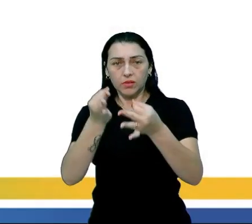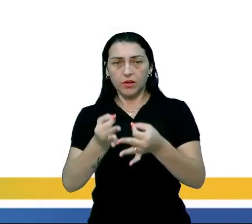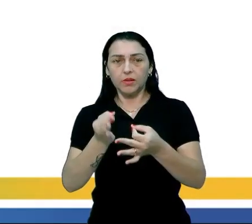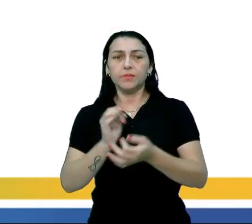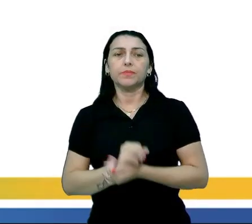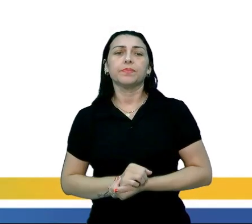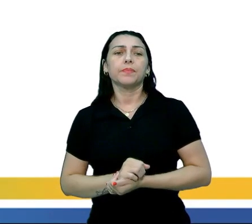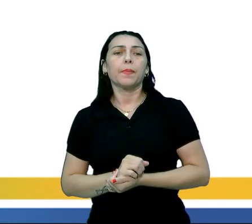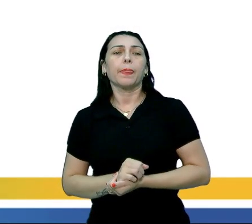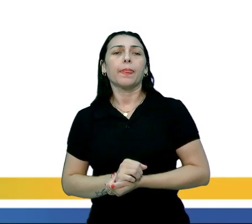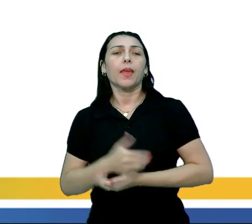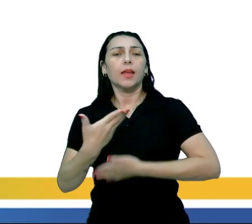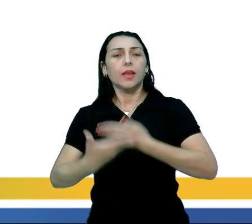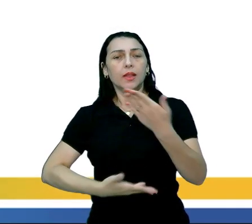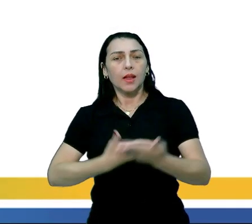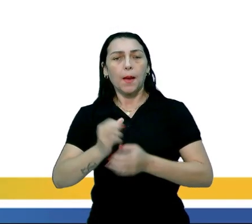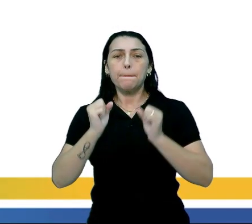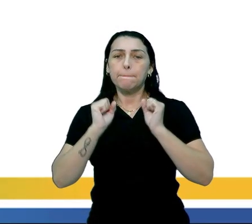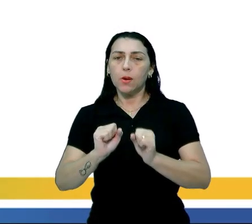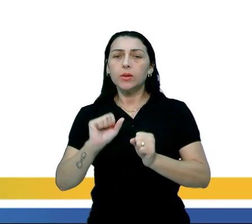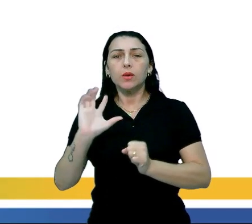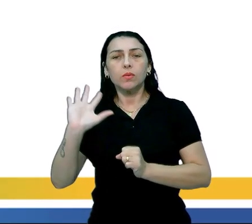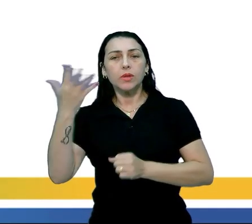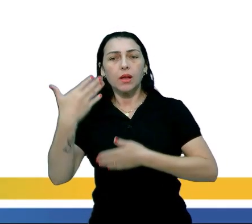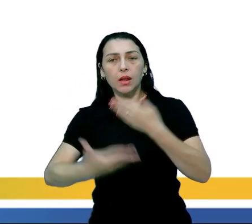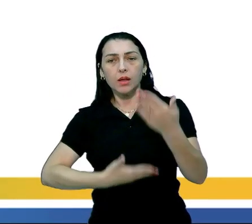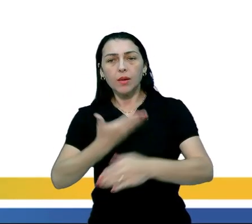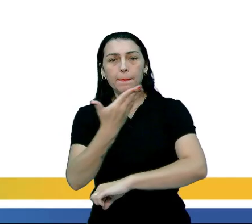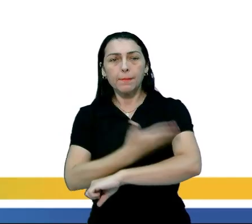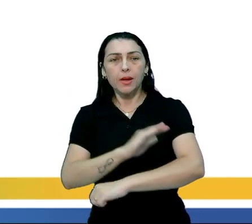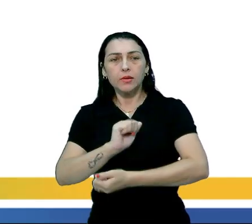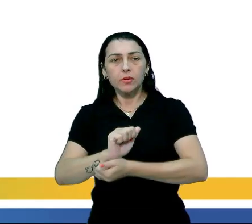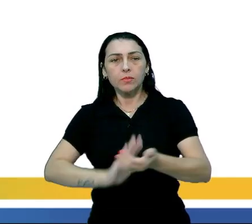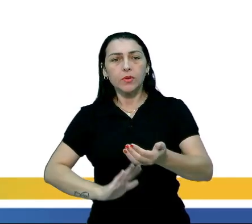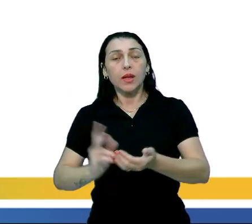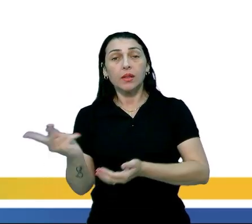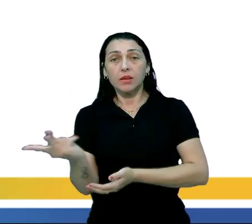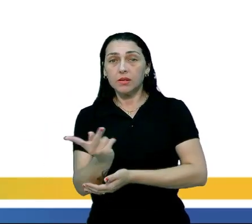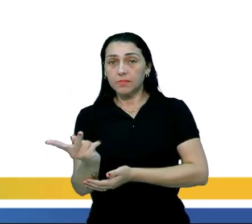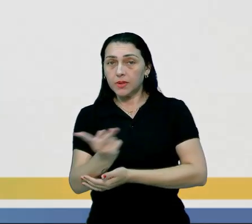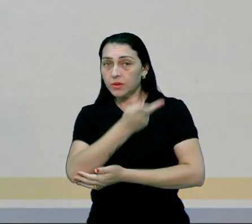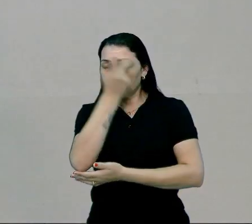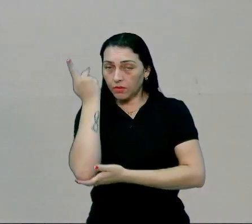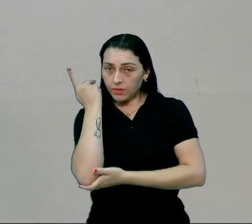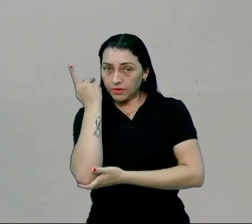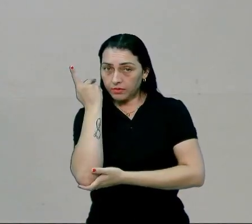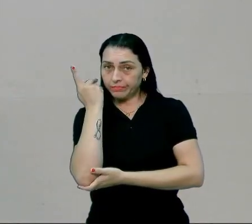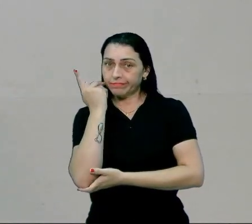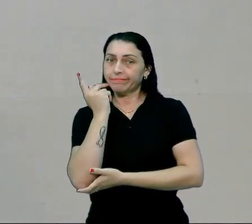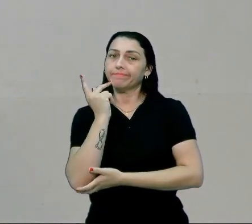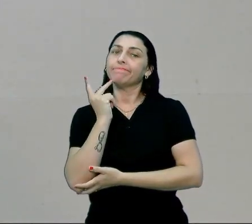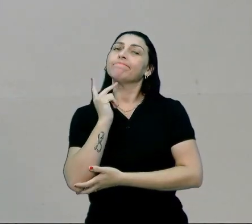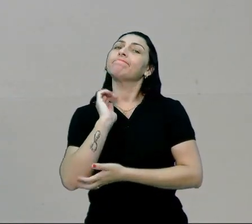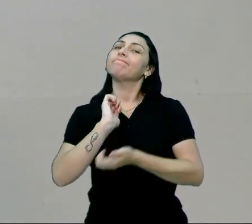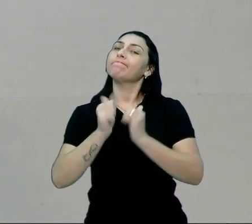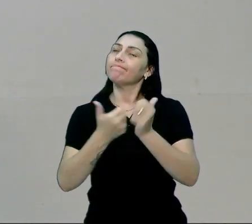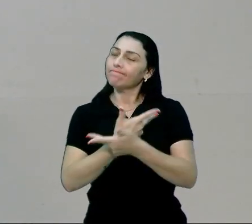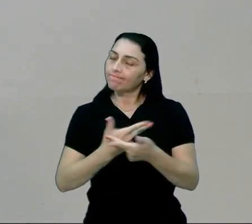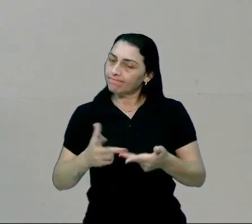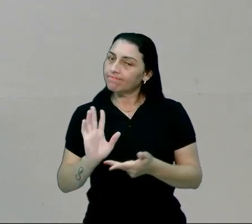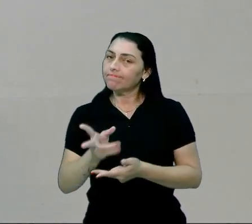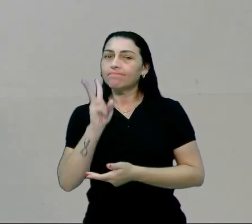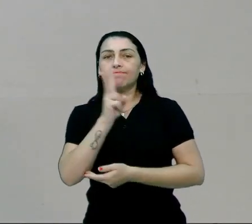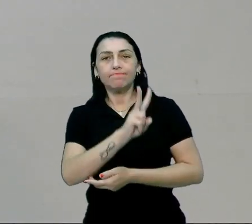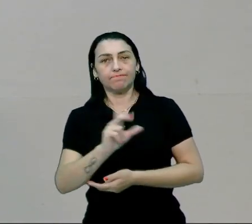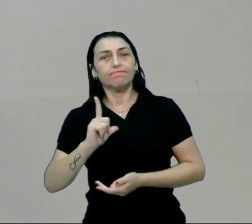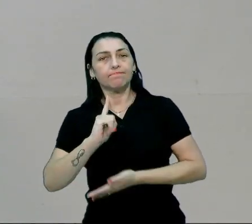beleza? Então vamos lá, ó. Interação que pode ocorrer em relação à prática esportiva entre as pessoas. No esporte a gente já viu que